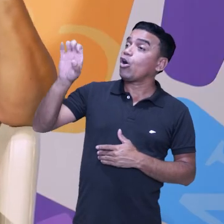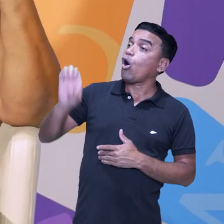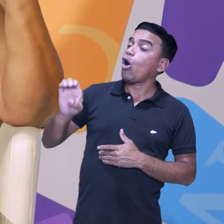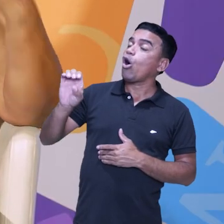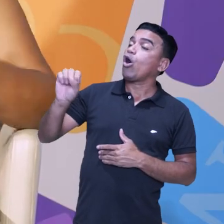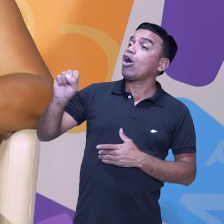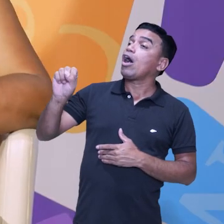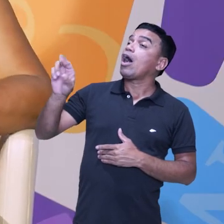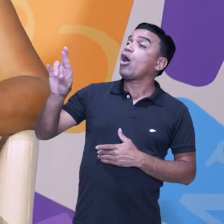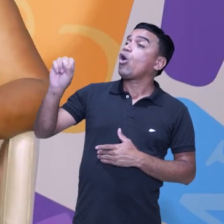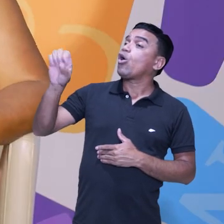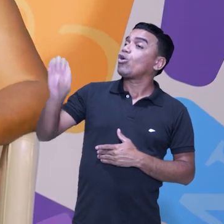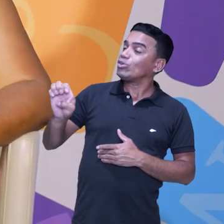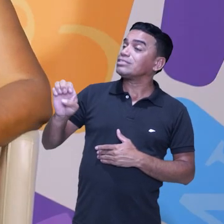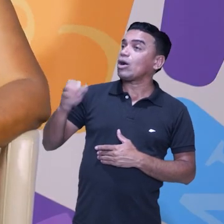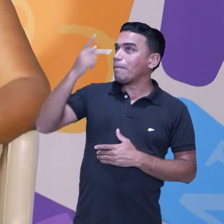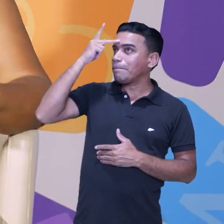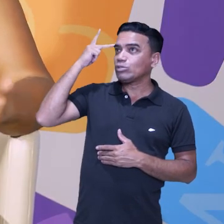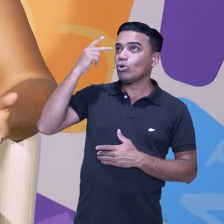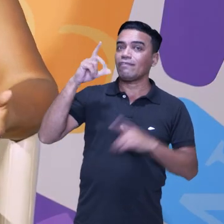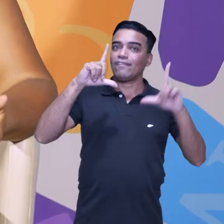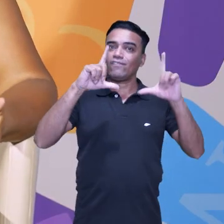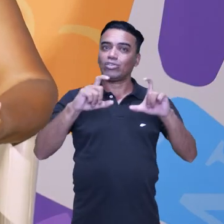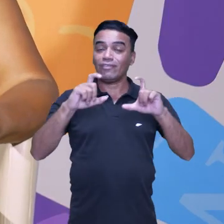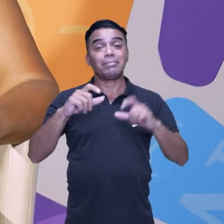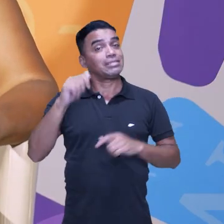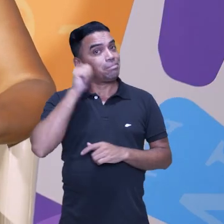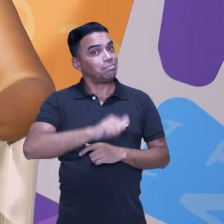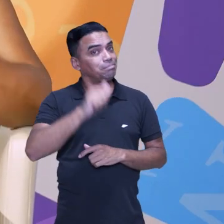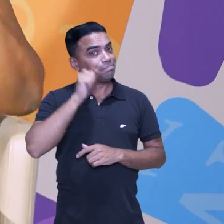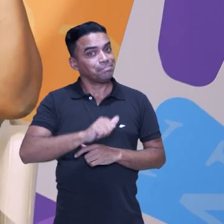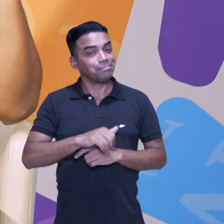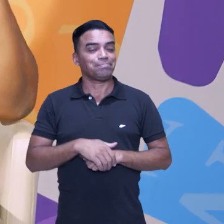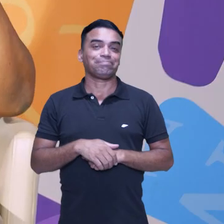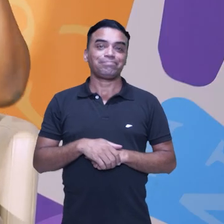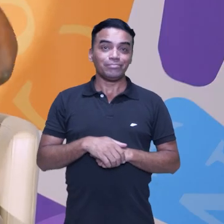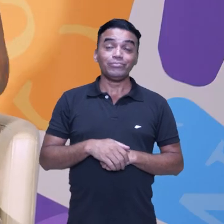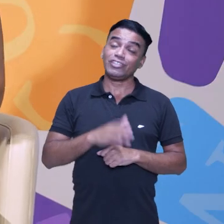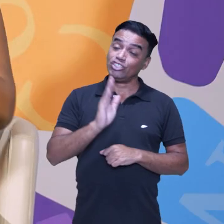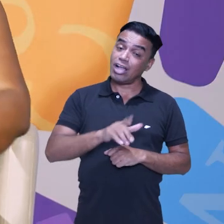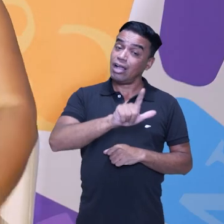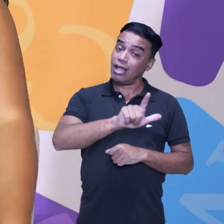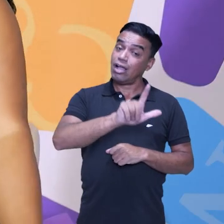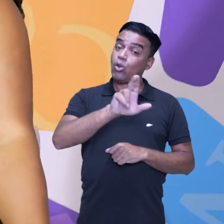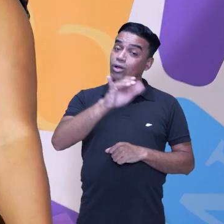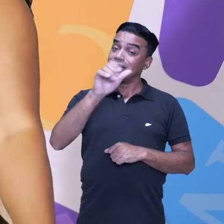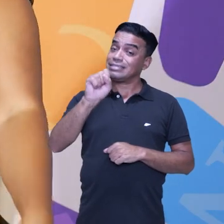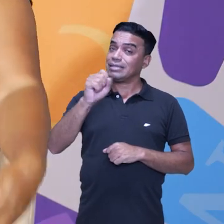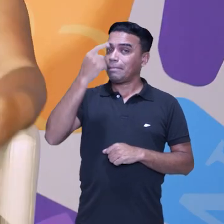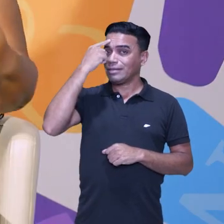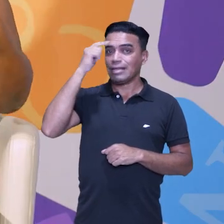pensar numa pessoa para fotografar. Eu falei, e aí precisa ser mulher, né? Porque o Lucas já foi, então agora a gente vai pensar numa pessoa